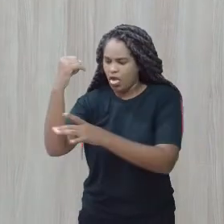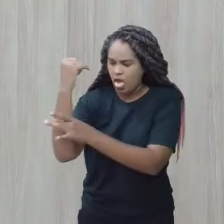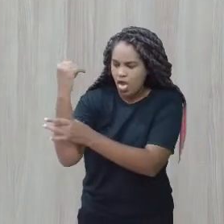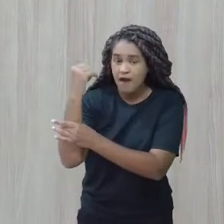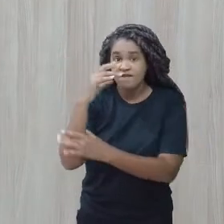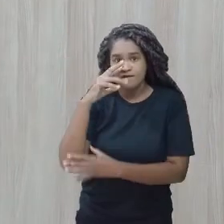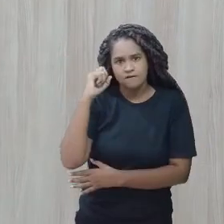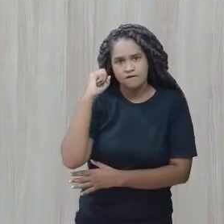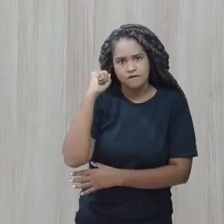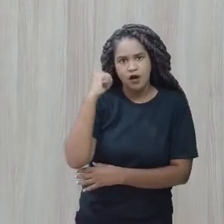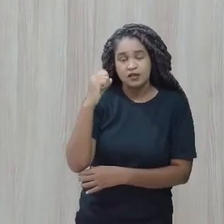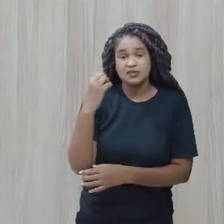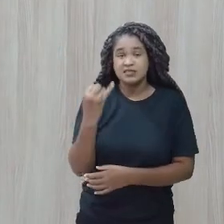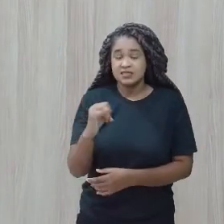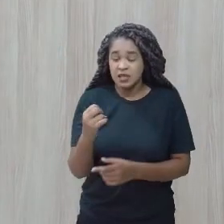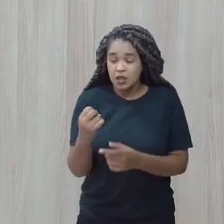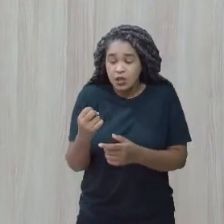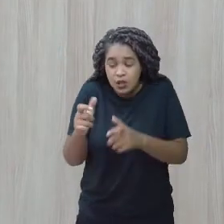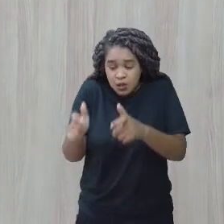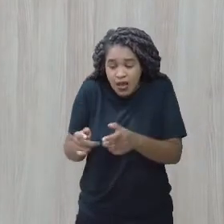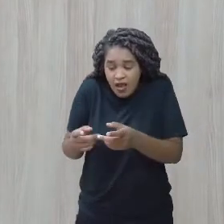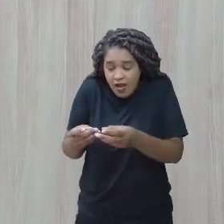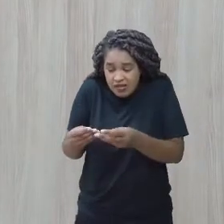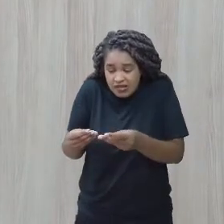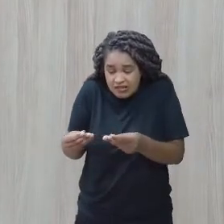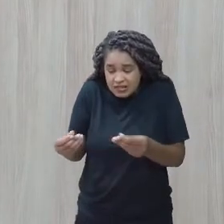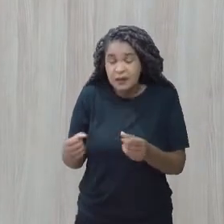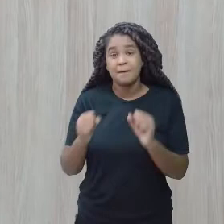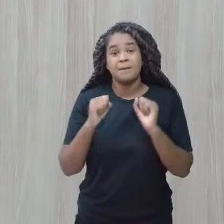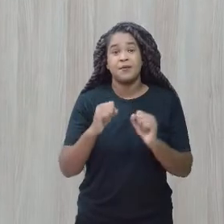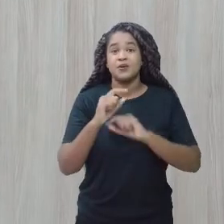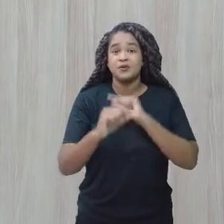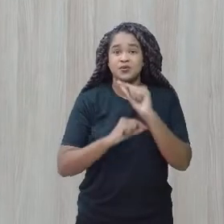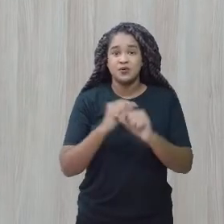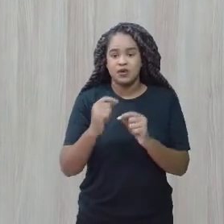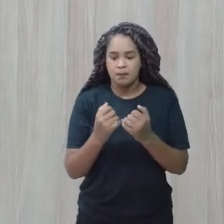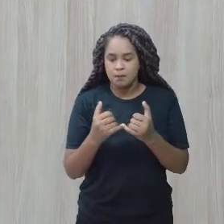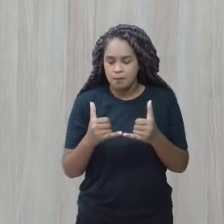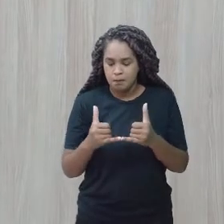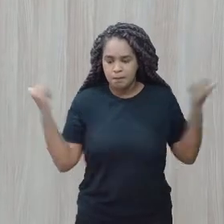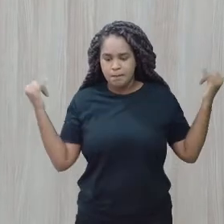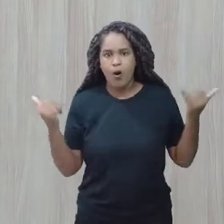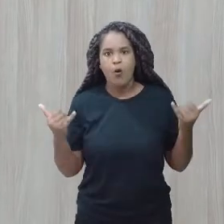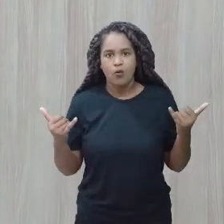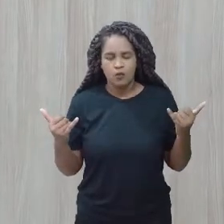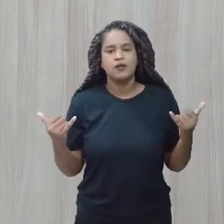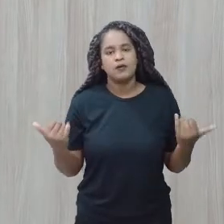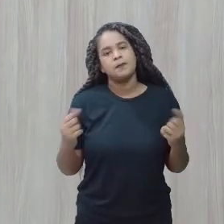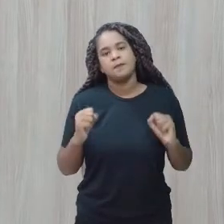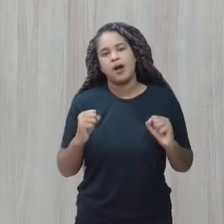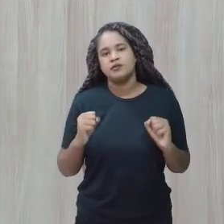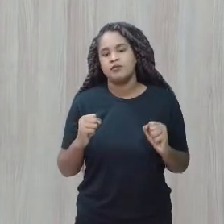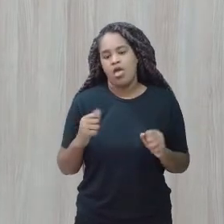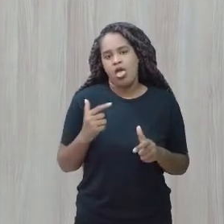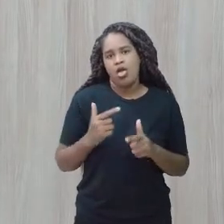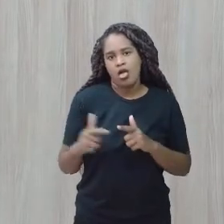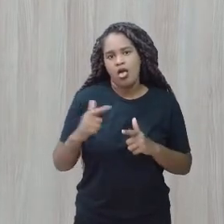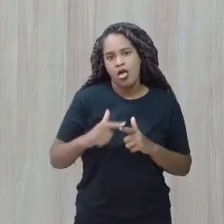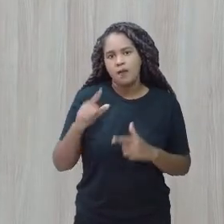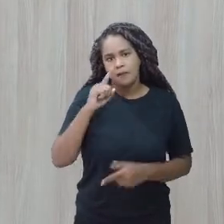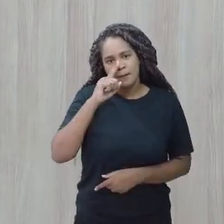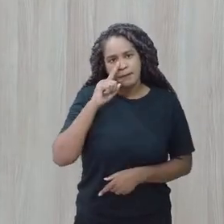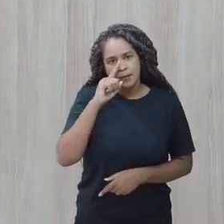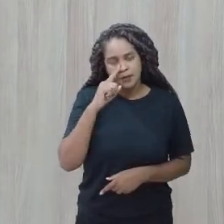lugar frágil, você pode acabar rompendo, né, e causando um acidente grave. Por isso tem toda uma preparação. E por isso que a gente fala de